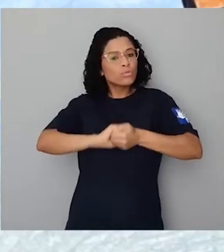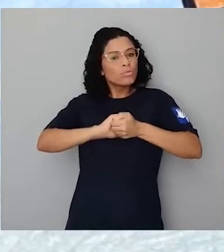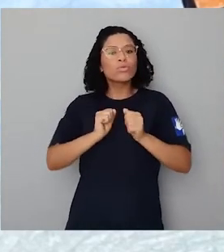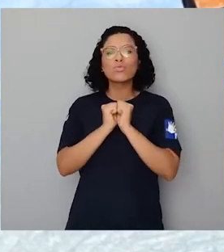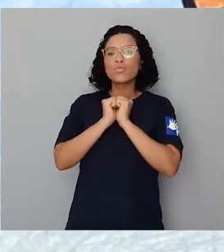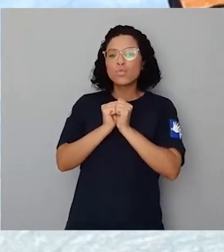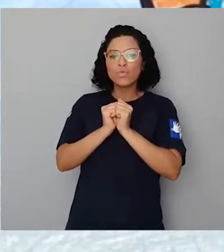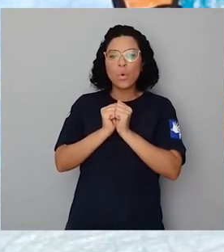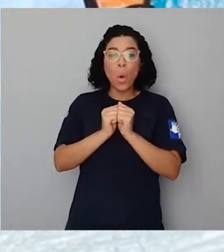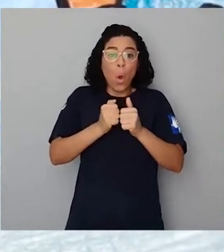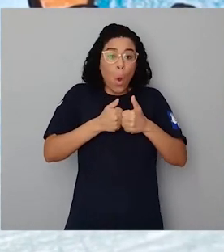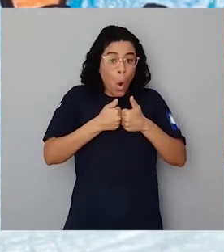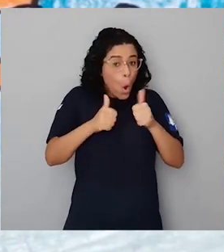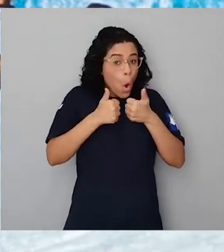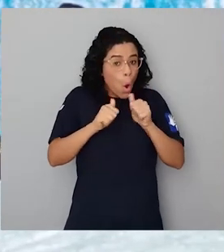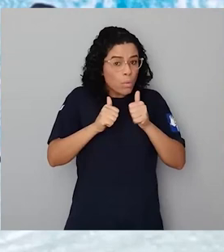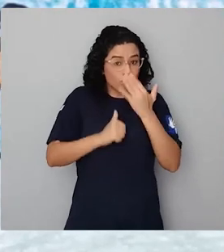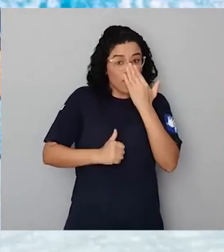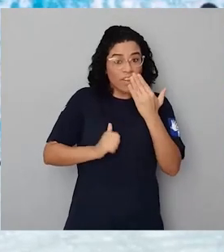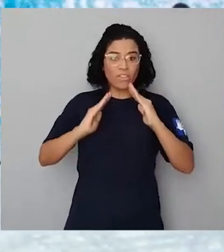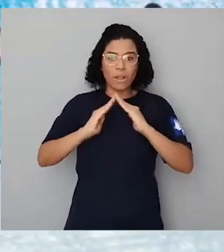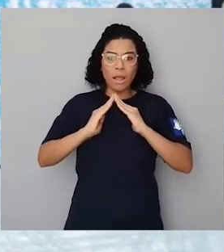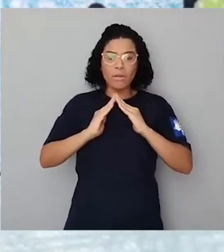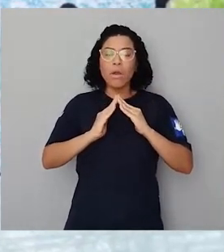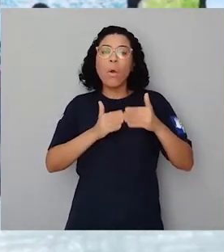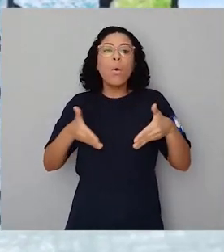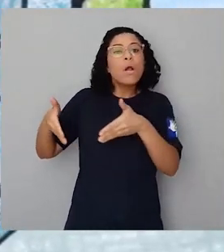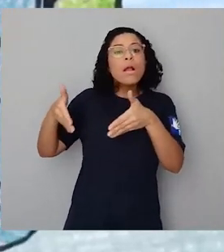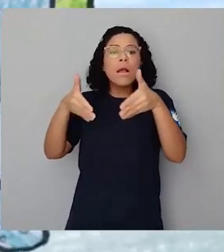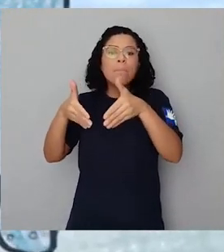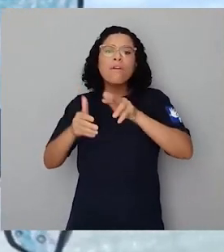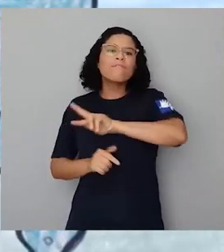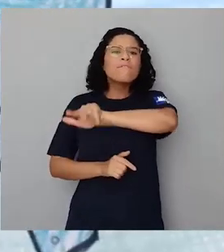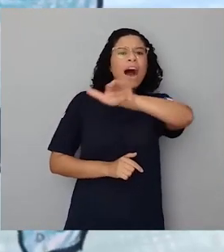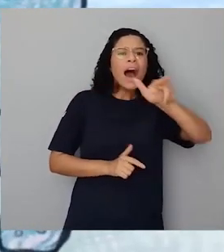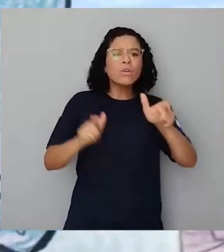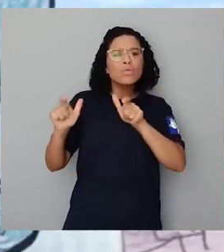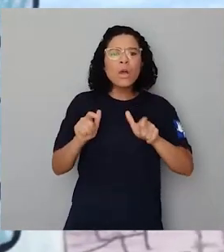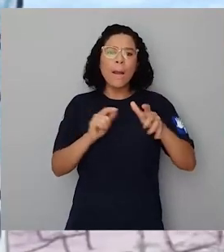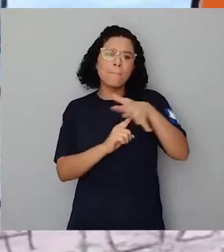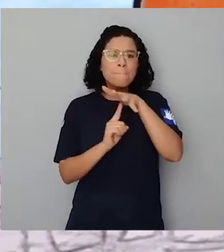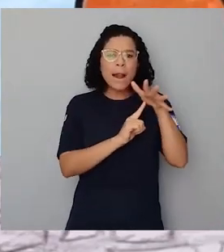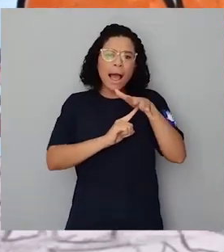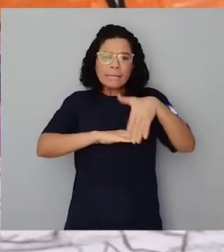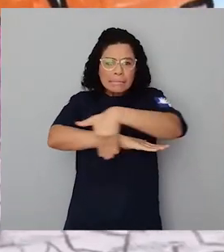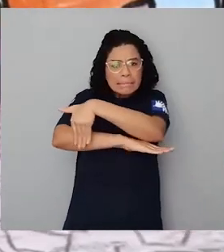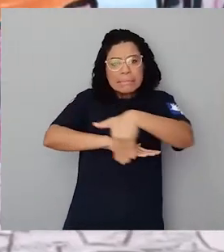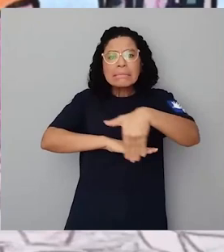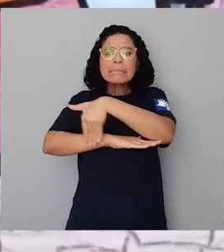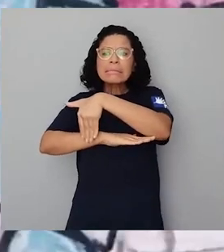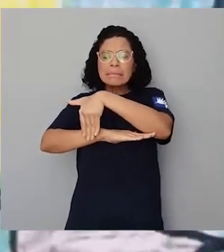um ônibus em frente à sua casa. No caminho, ele passou por vários lugares, como praças, casas e